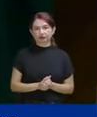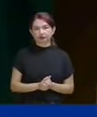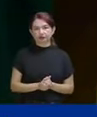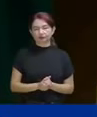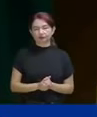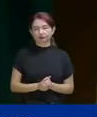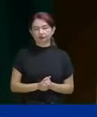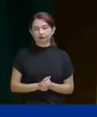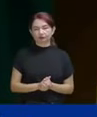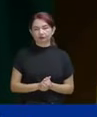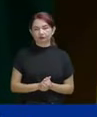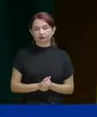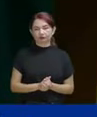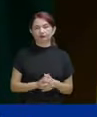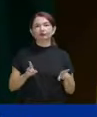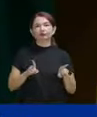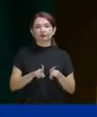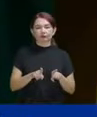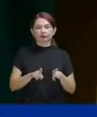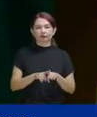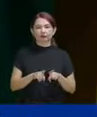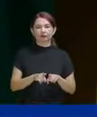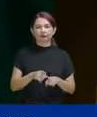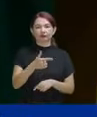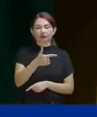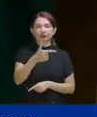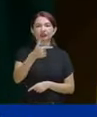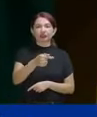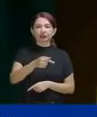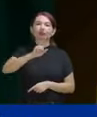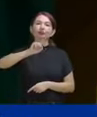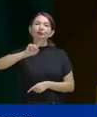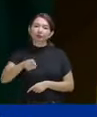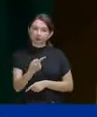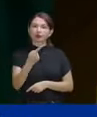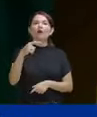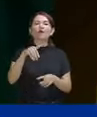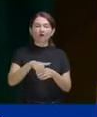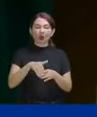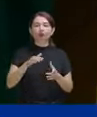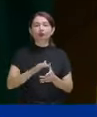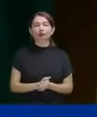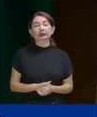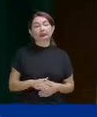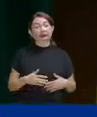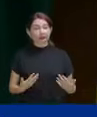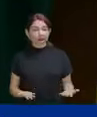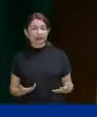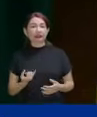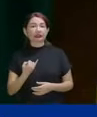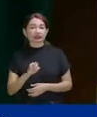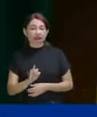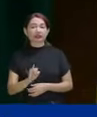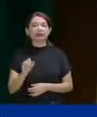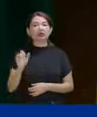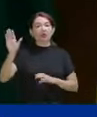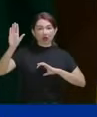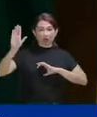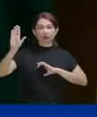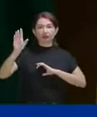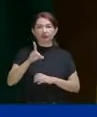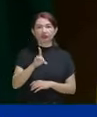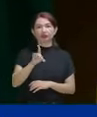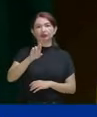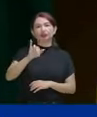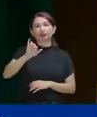votos neste mesmo pleito, se elegeu com 27 mil votos. Portanto, ainda que o candidato